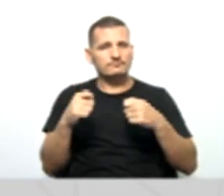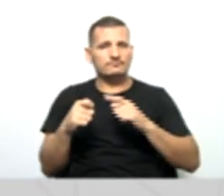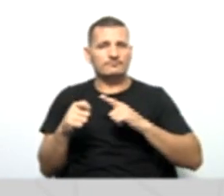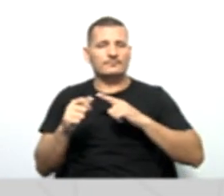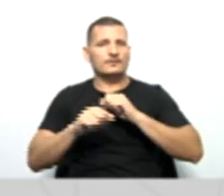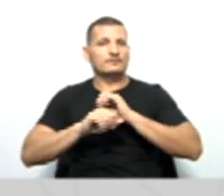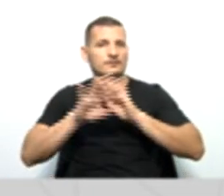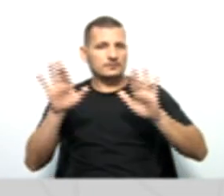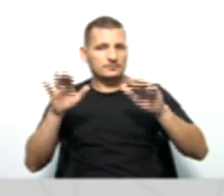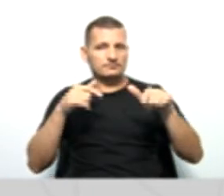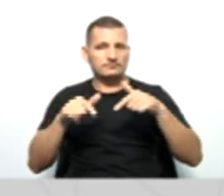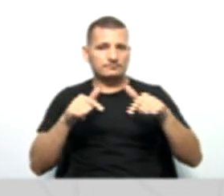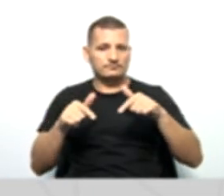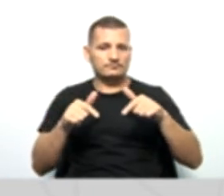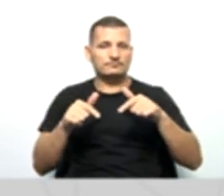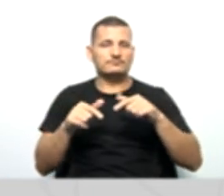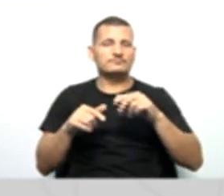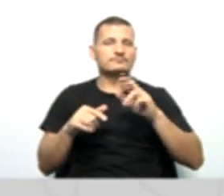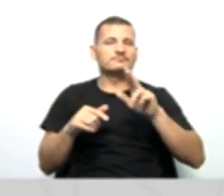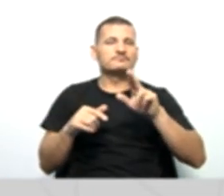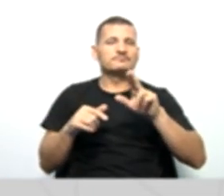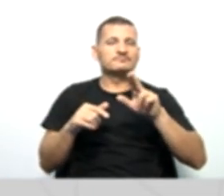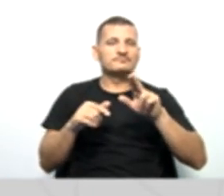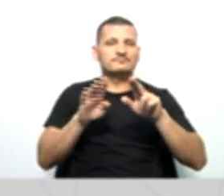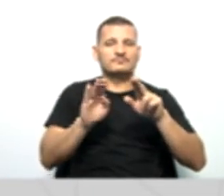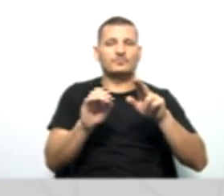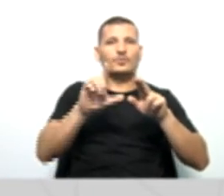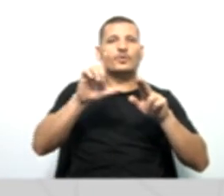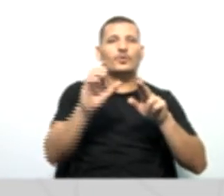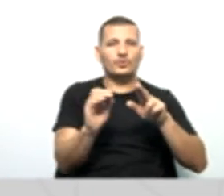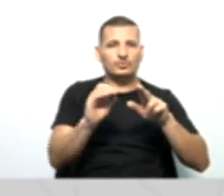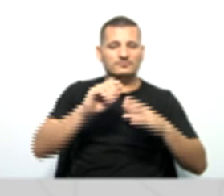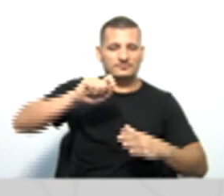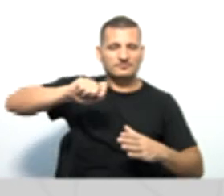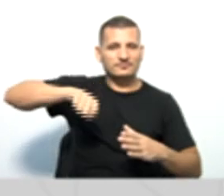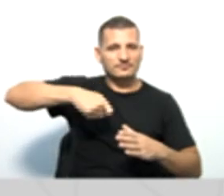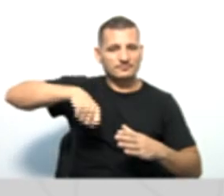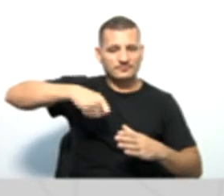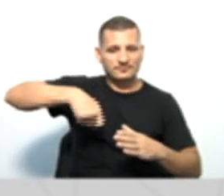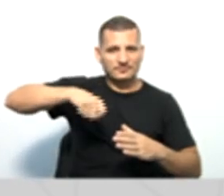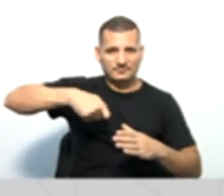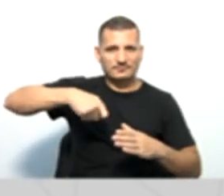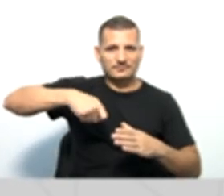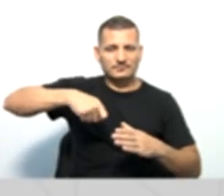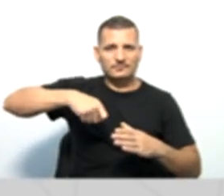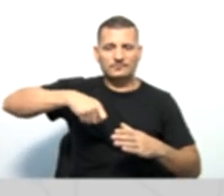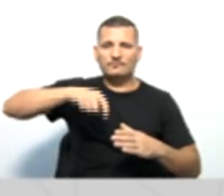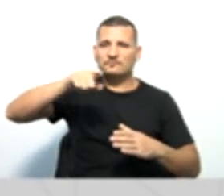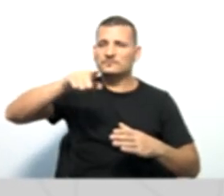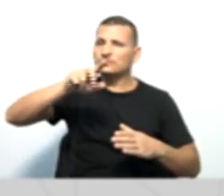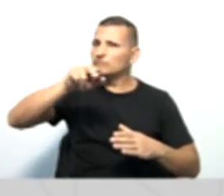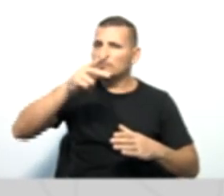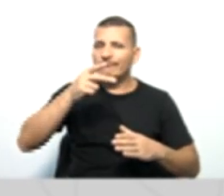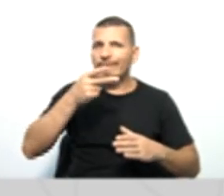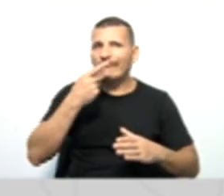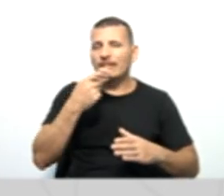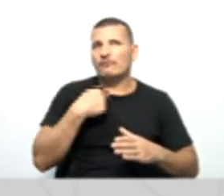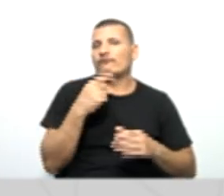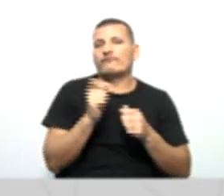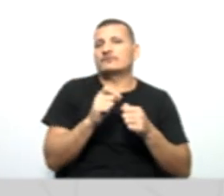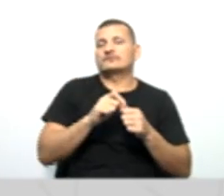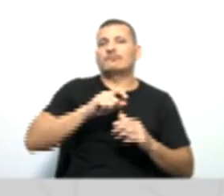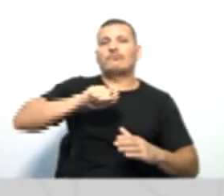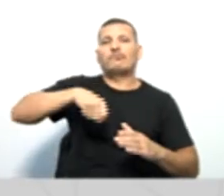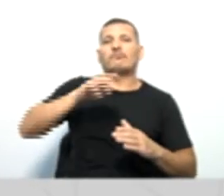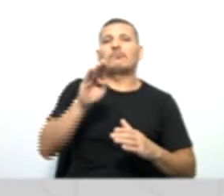das atividades. A questão lá do bolo. Se a gente vai fazer um bolo, você nunca pode dizer que vai fazer simplesmente um bolo. Você tem que